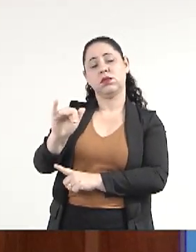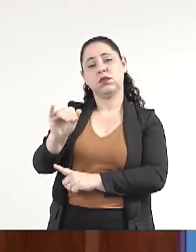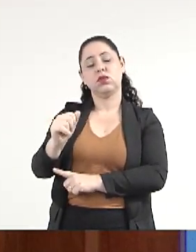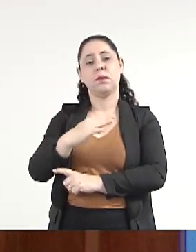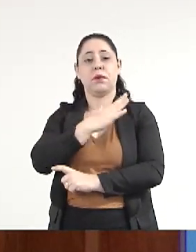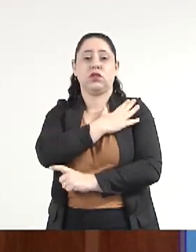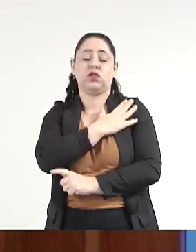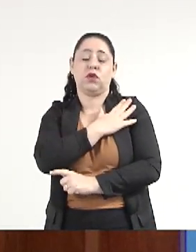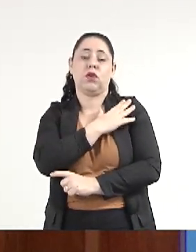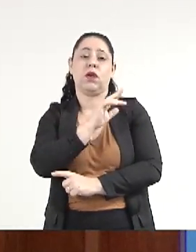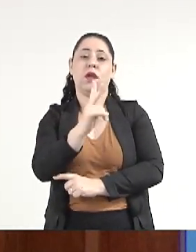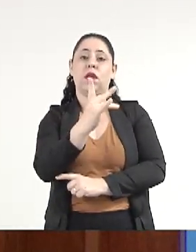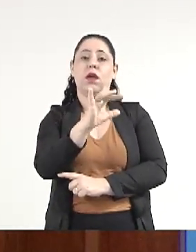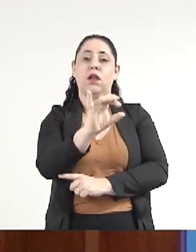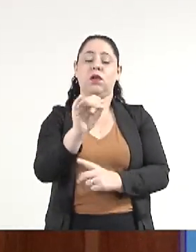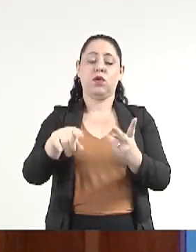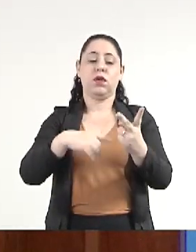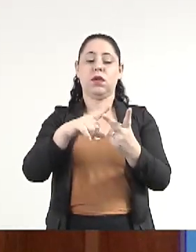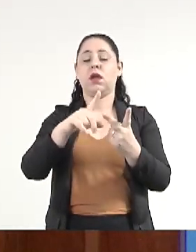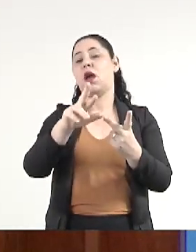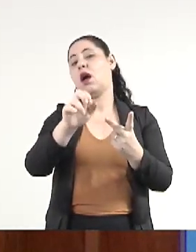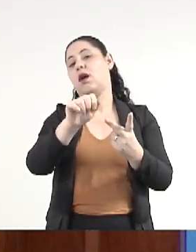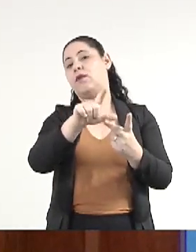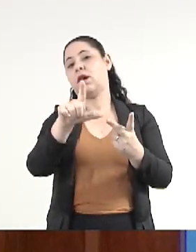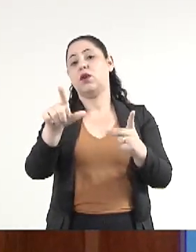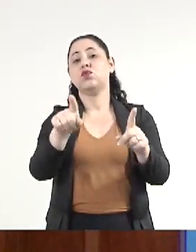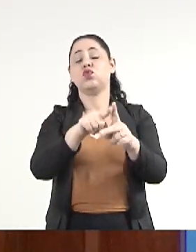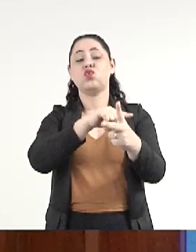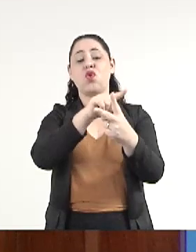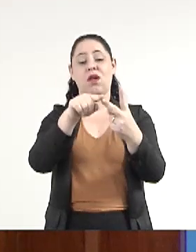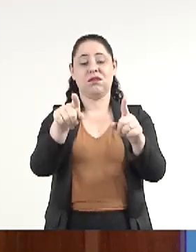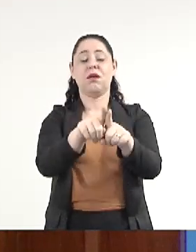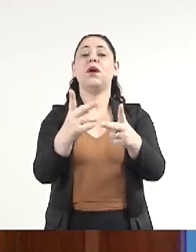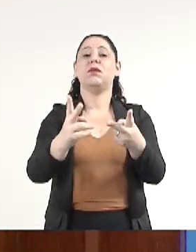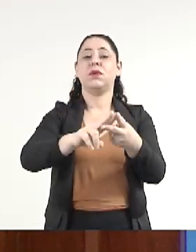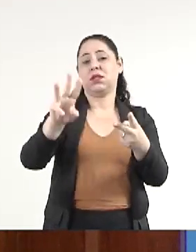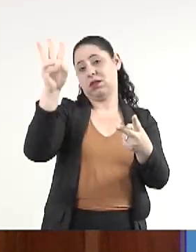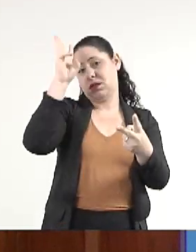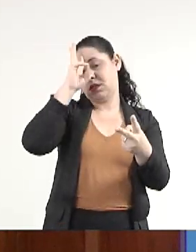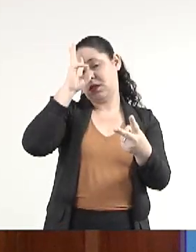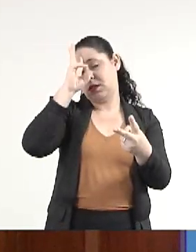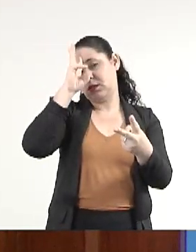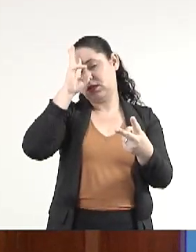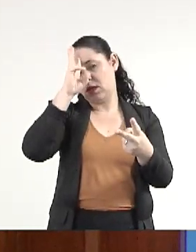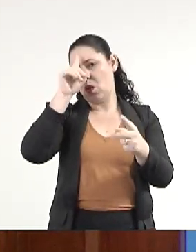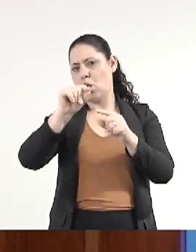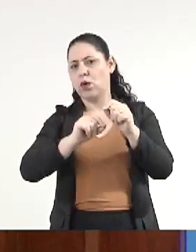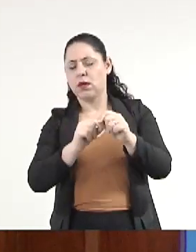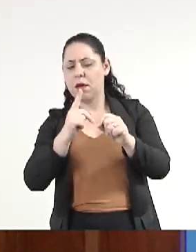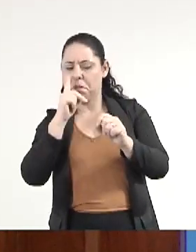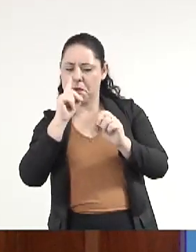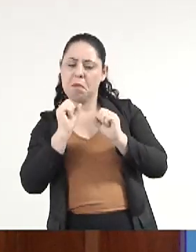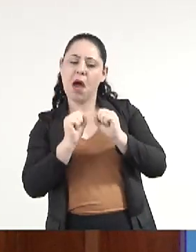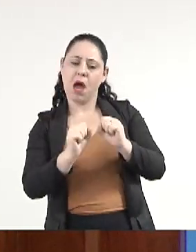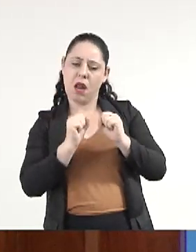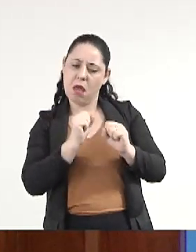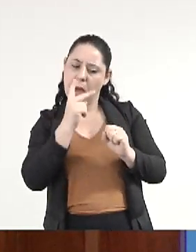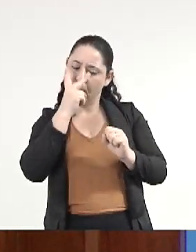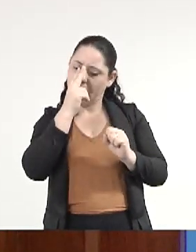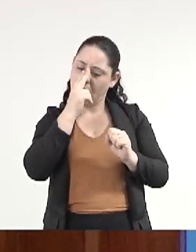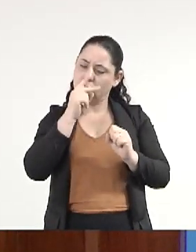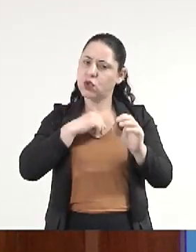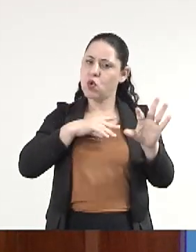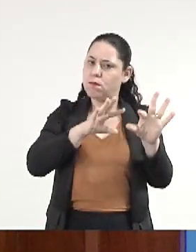Ferreira Lima e Rafael de Oliveira. Esses dois também foram presos nesta terça-feira, suspeito de, junto com